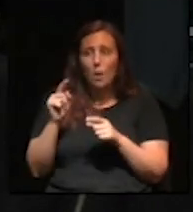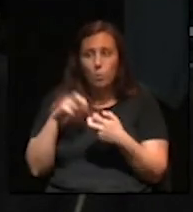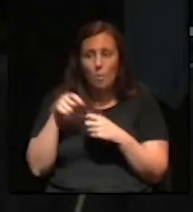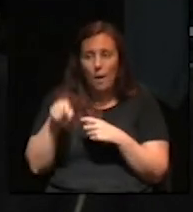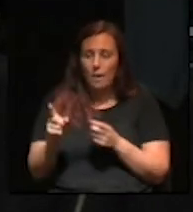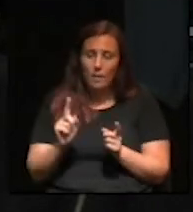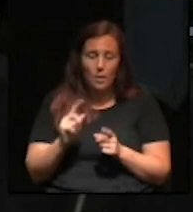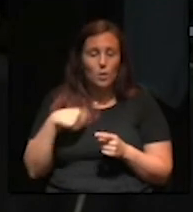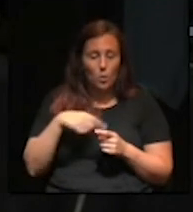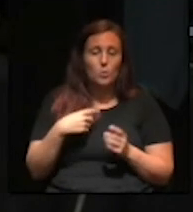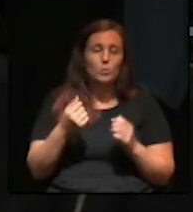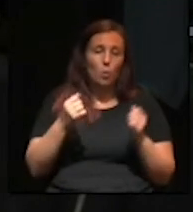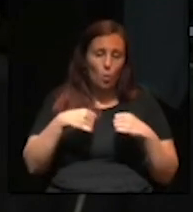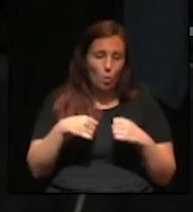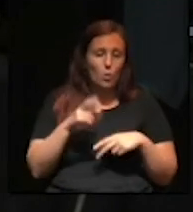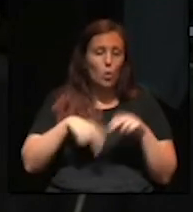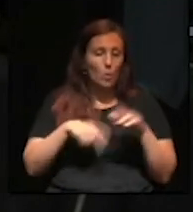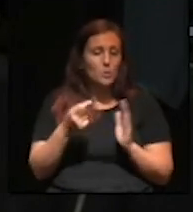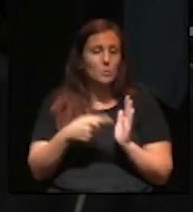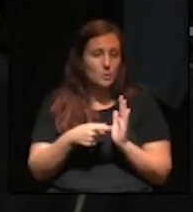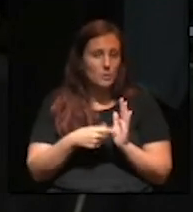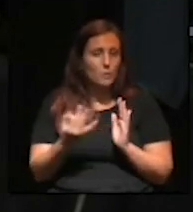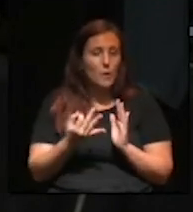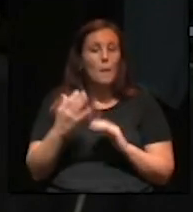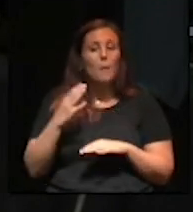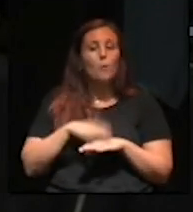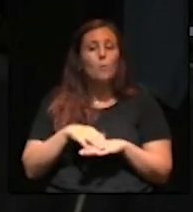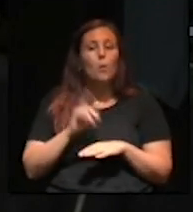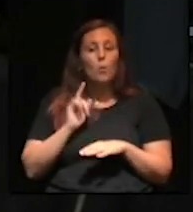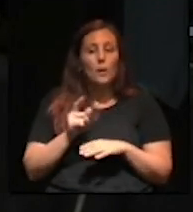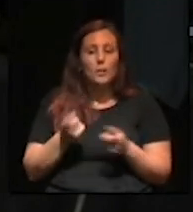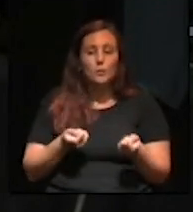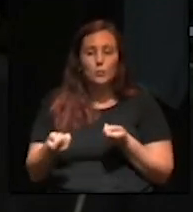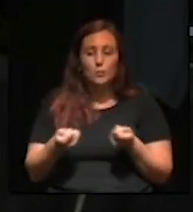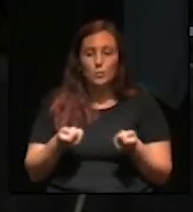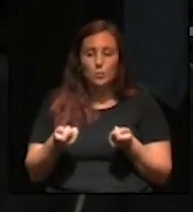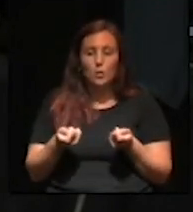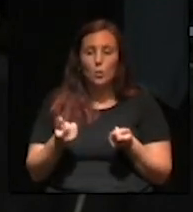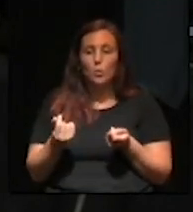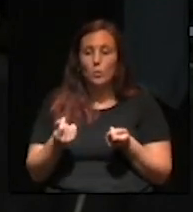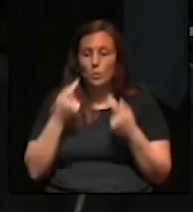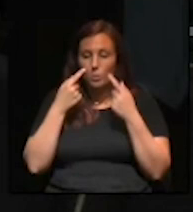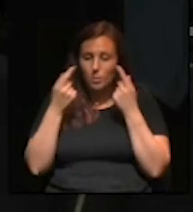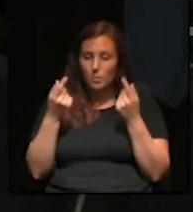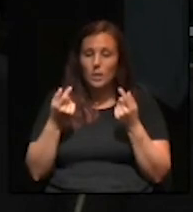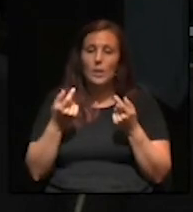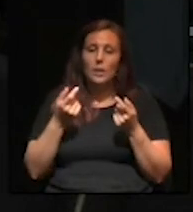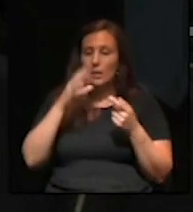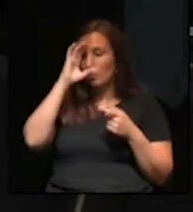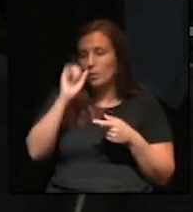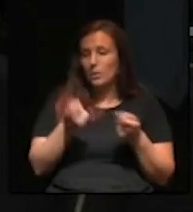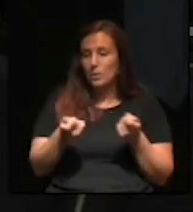todos concordamos que é preciso fazer as obras identificadas, mas porque está em causa a boa gestão do erário público e a boa governação da cidade de